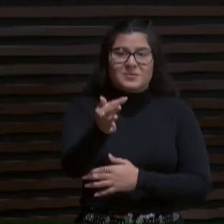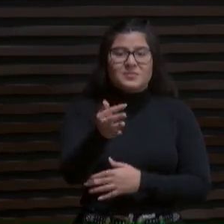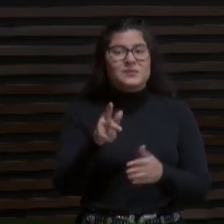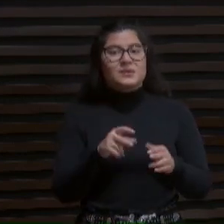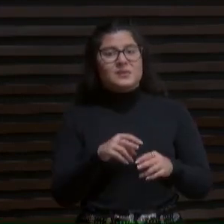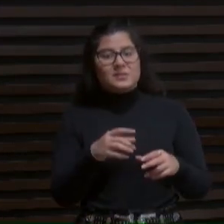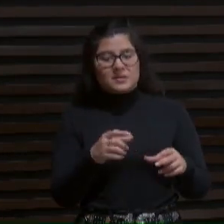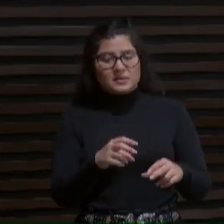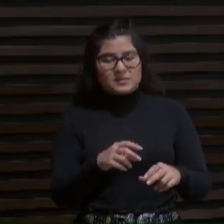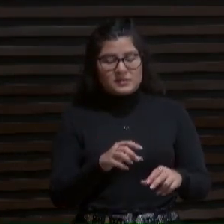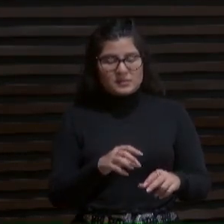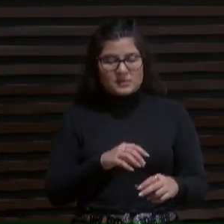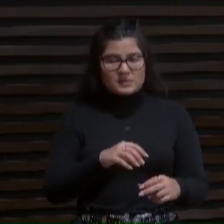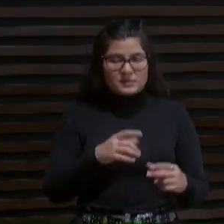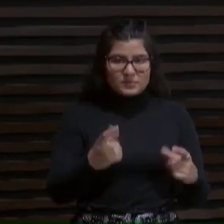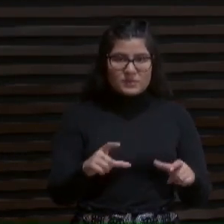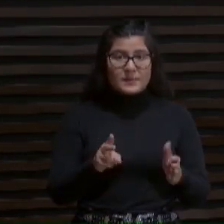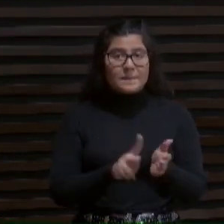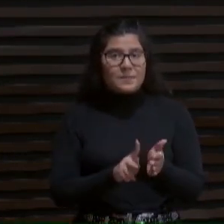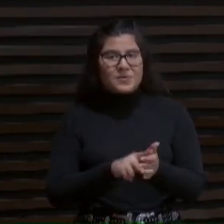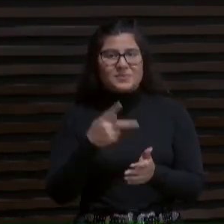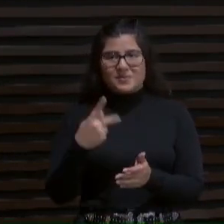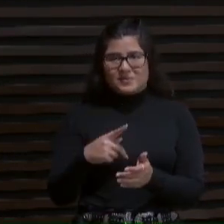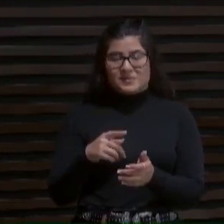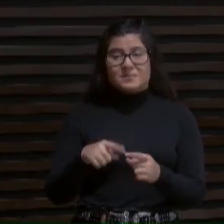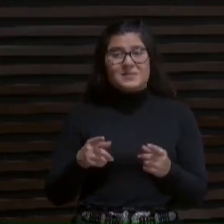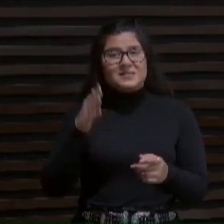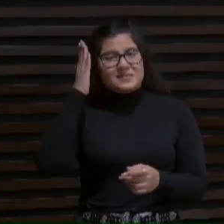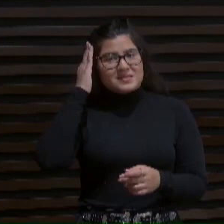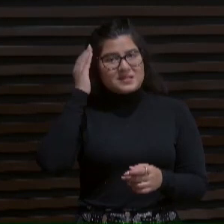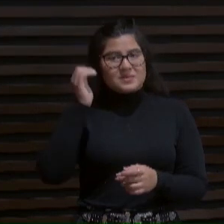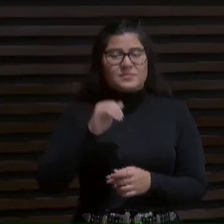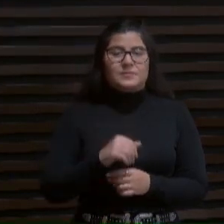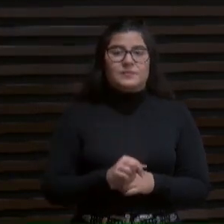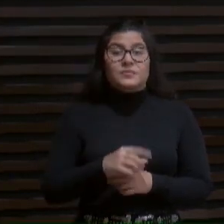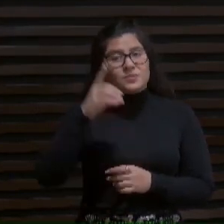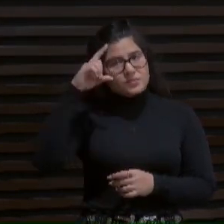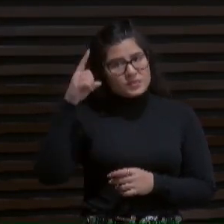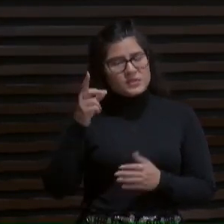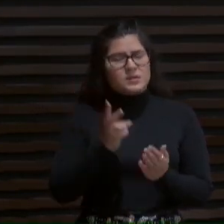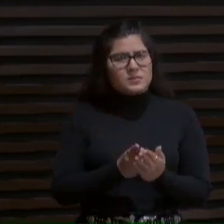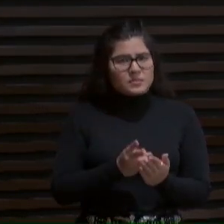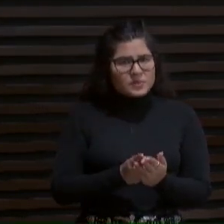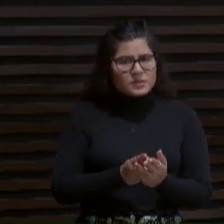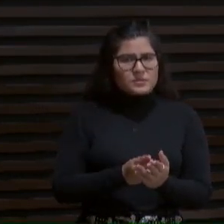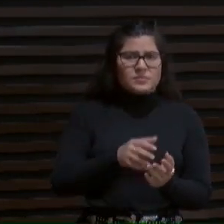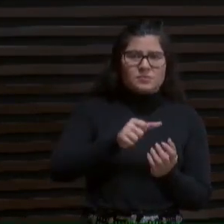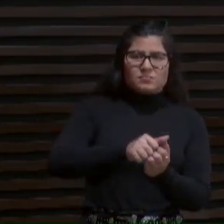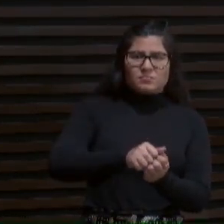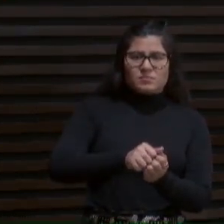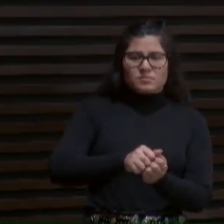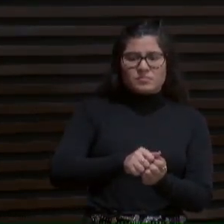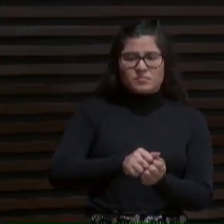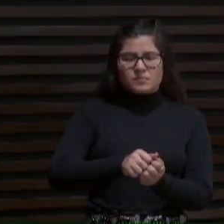pertence a você, você é dono dessa terra, mas saiba, Jeremias, que um dia, mesmo com a devassidão,